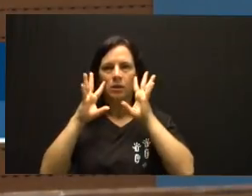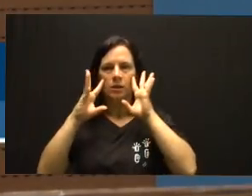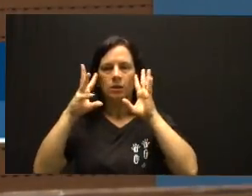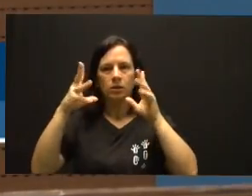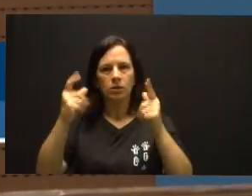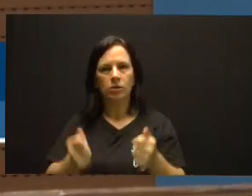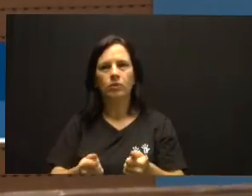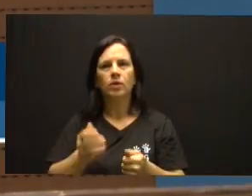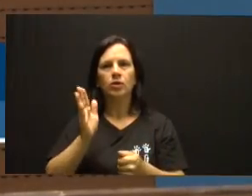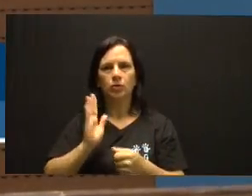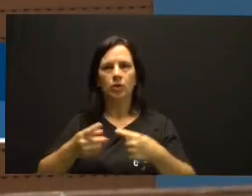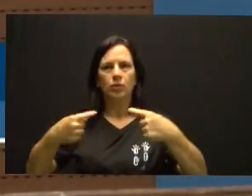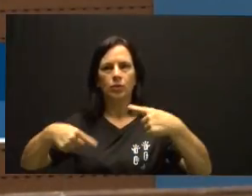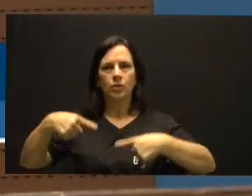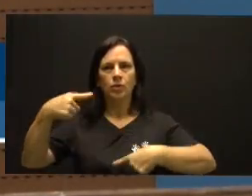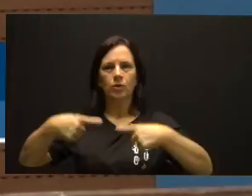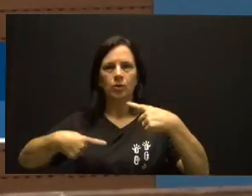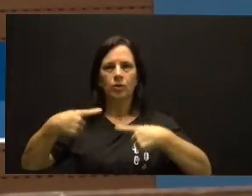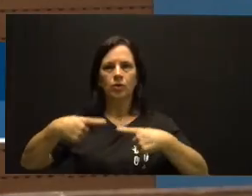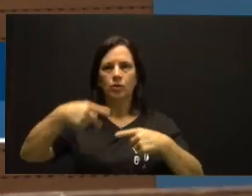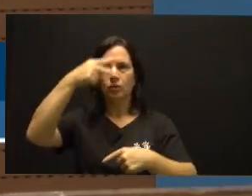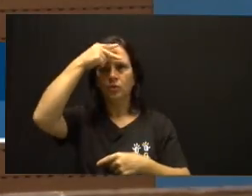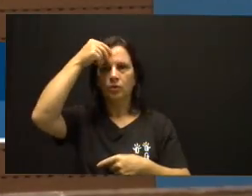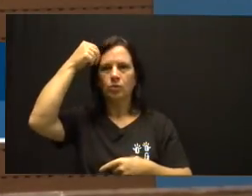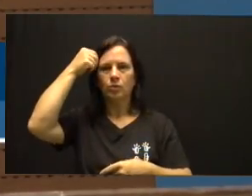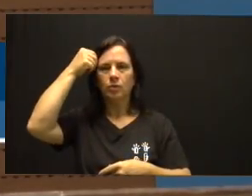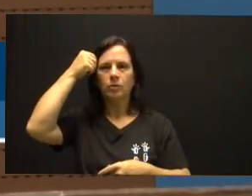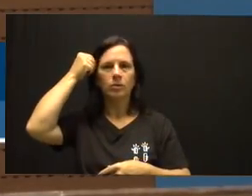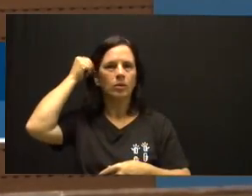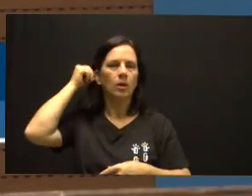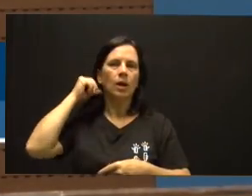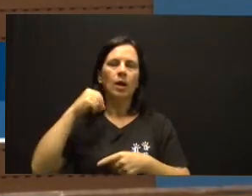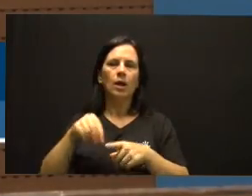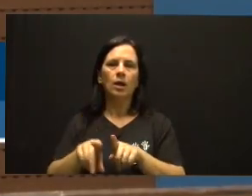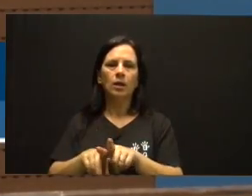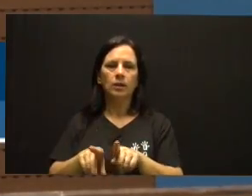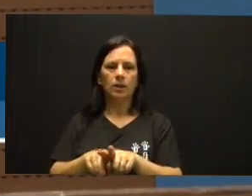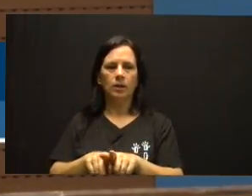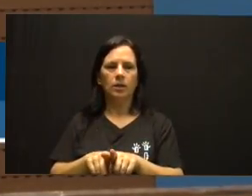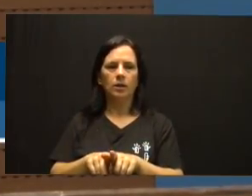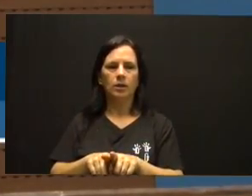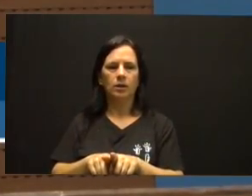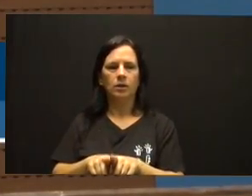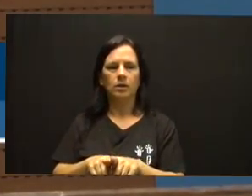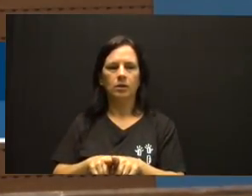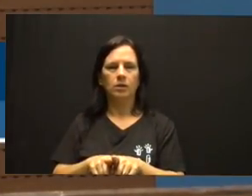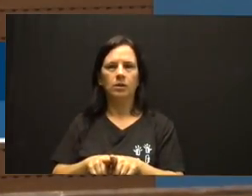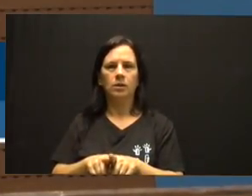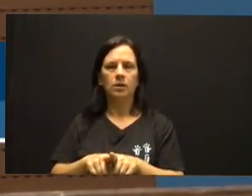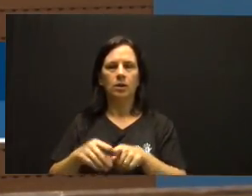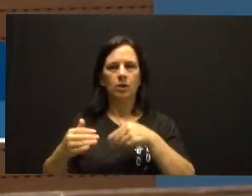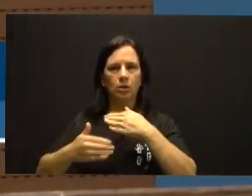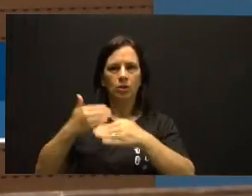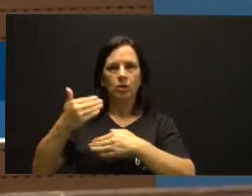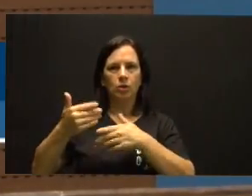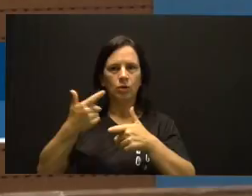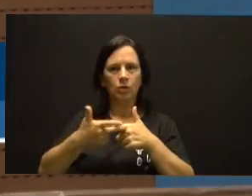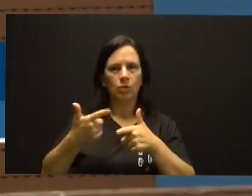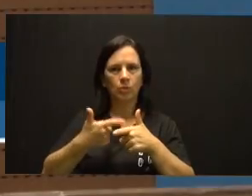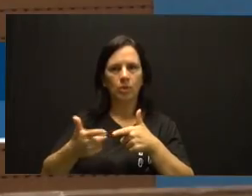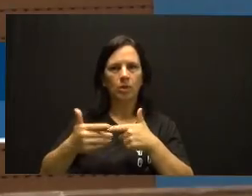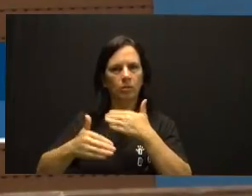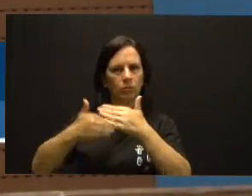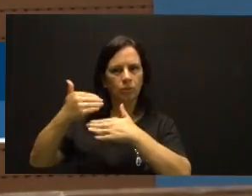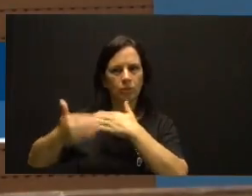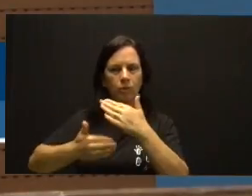já foi discutido junto com o prefeito esse assunto, estive lá novamente, a situação está se agravando cada dia mais,